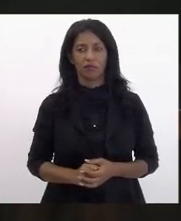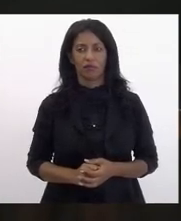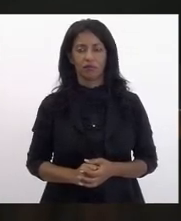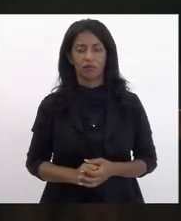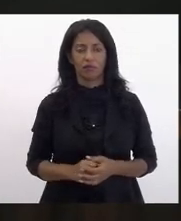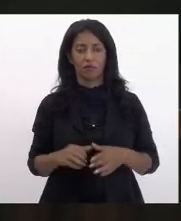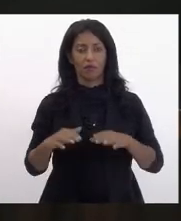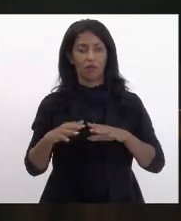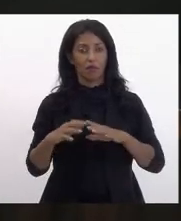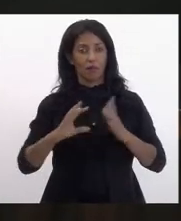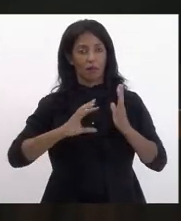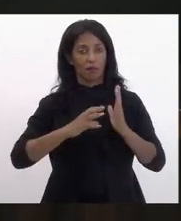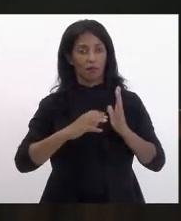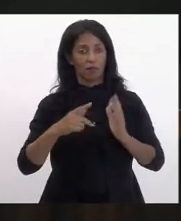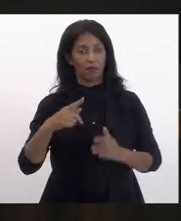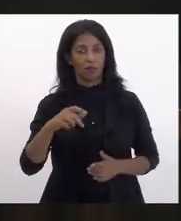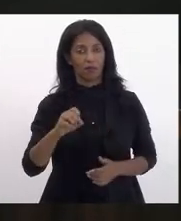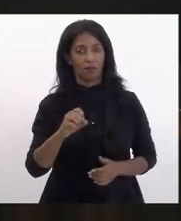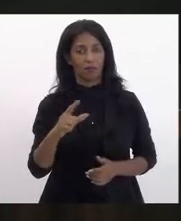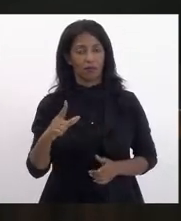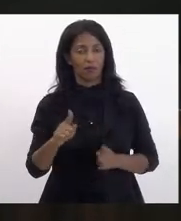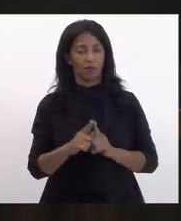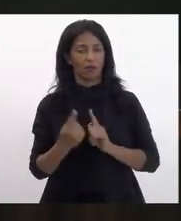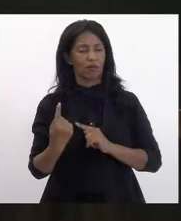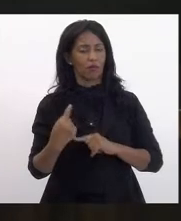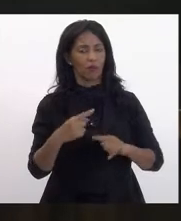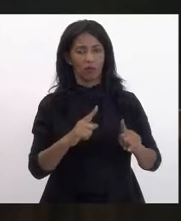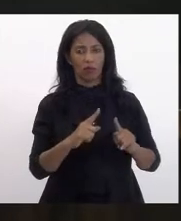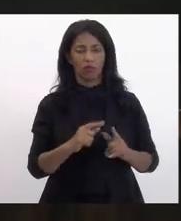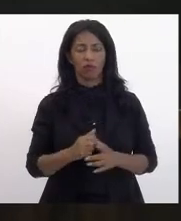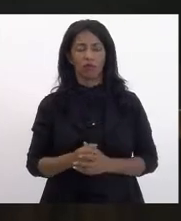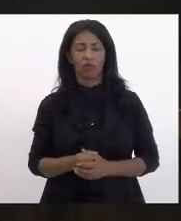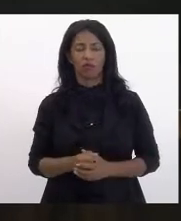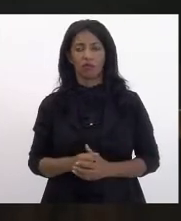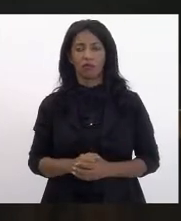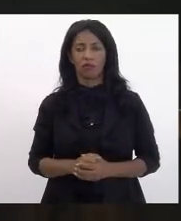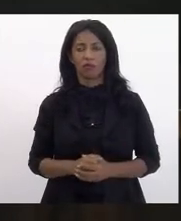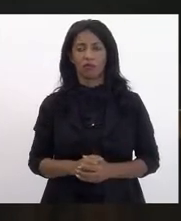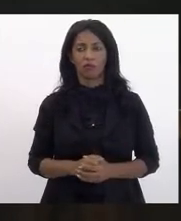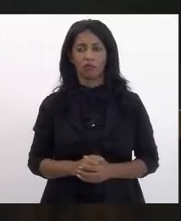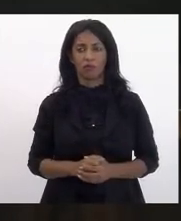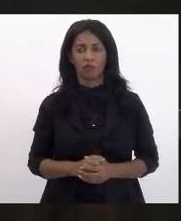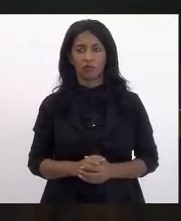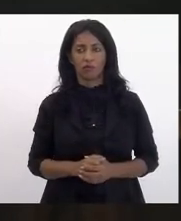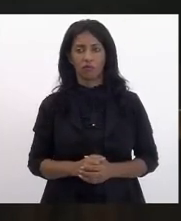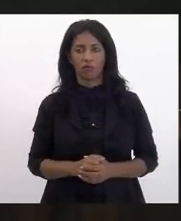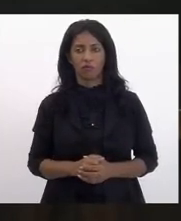A bancada do PSOL também, contrário, voto contrário da bancada do PSOL.